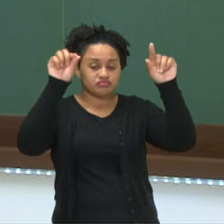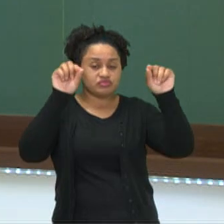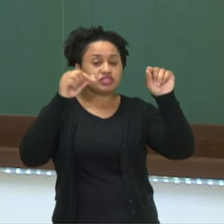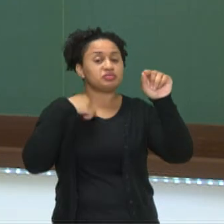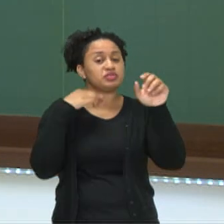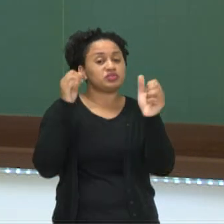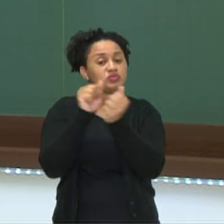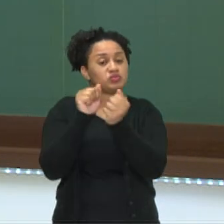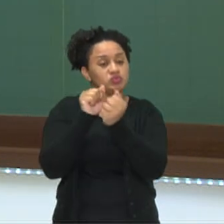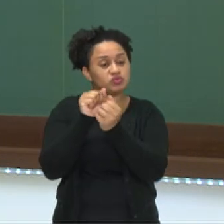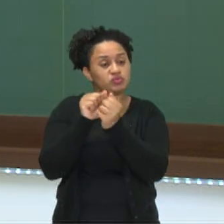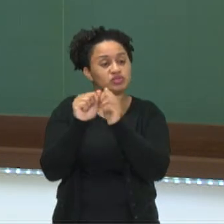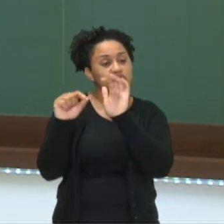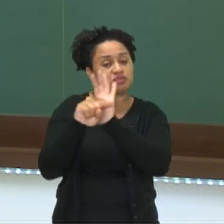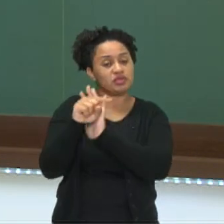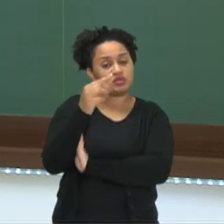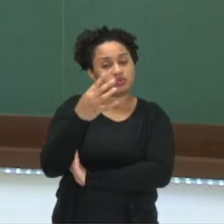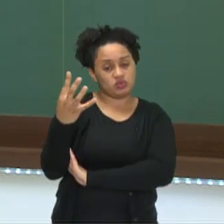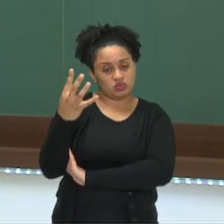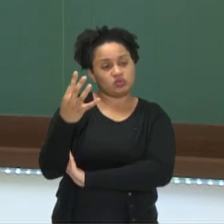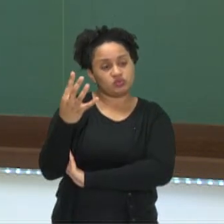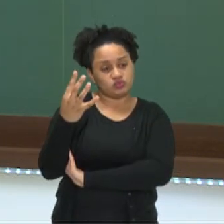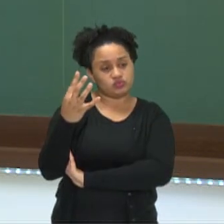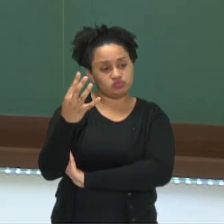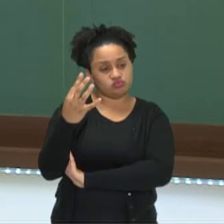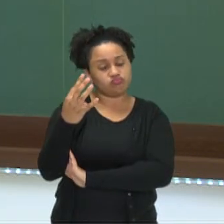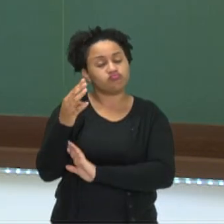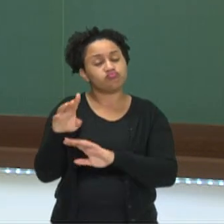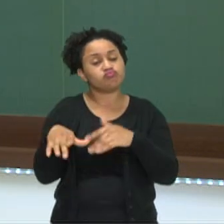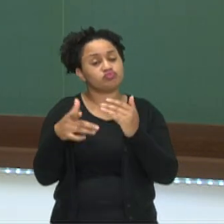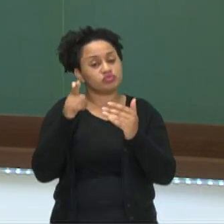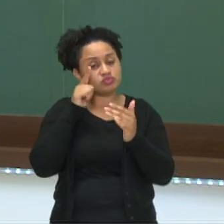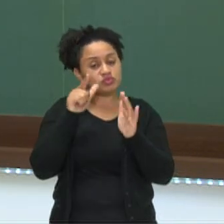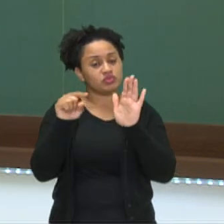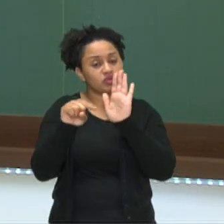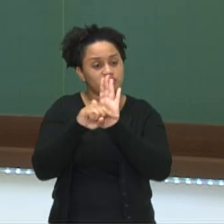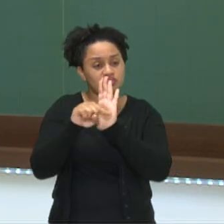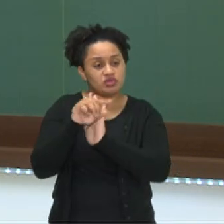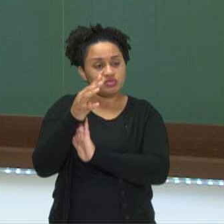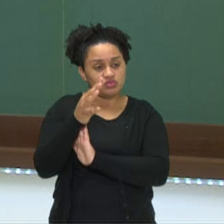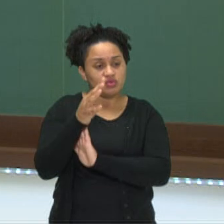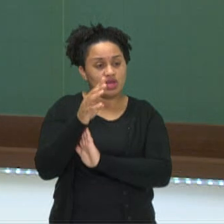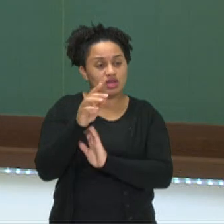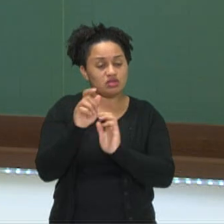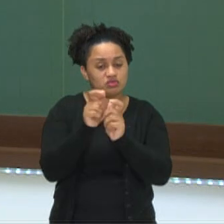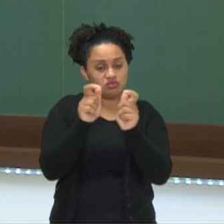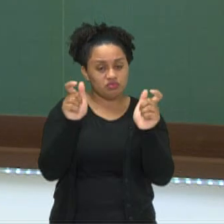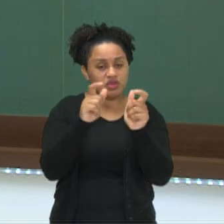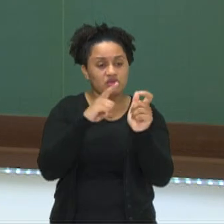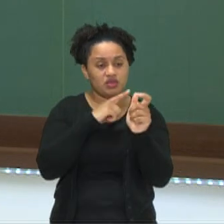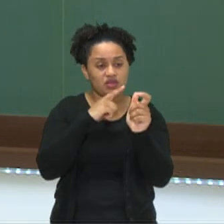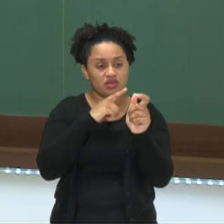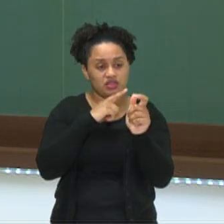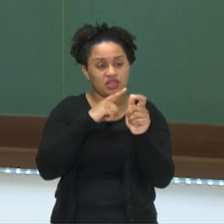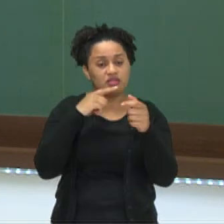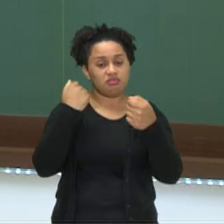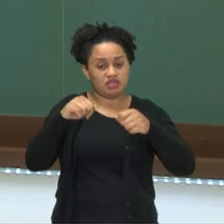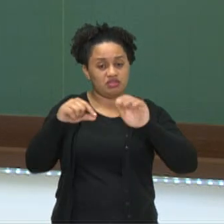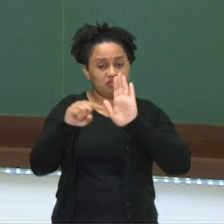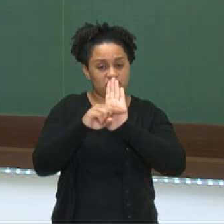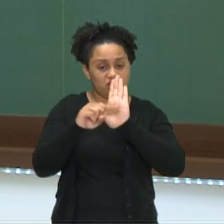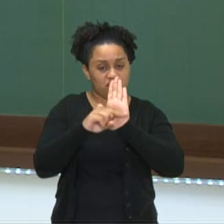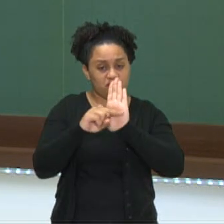números e tem que dar menos 4. Para que dê menos 4, o maior desses carinhas aqui, ó, vai ter que ser